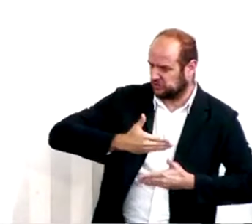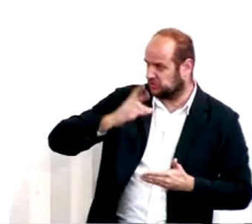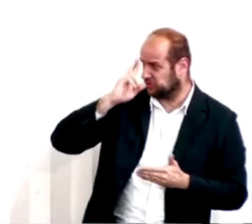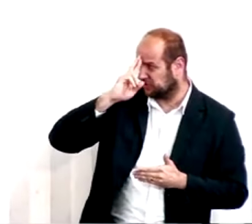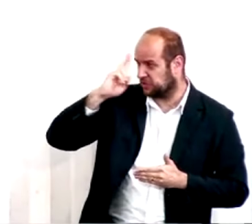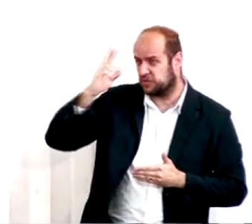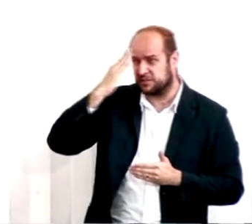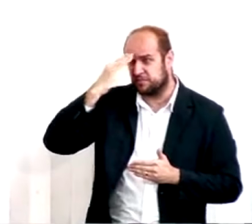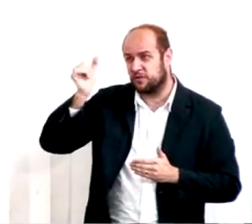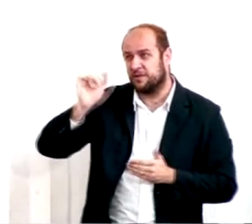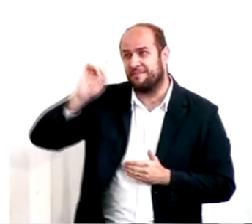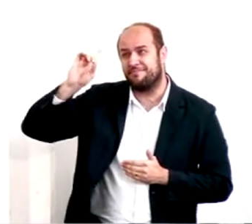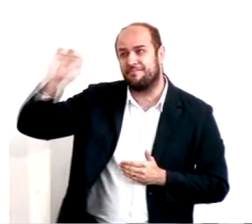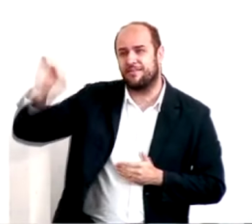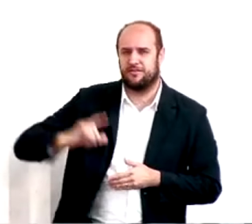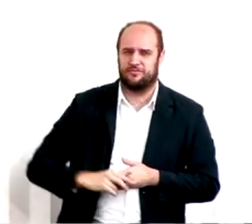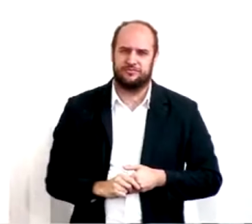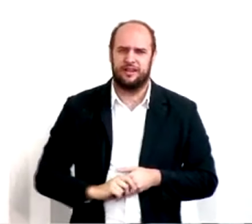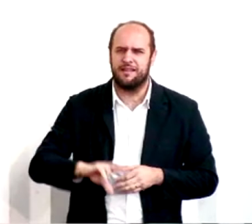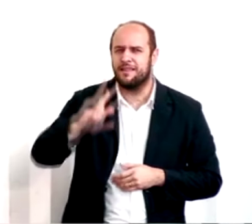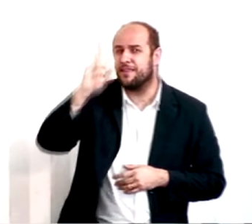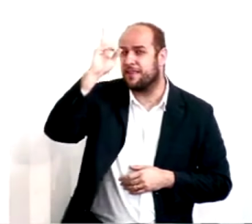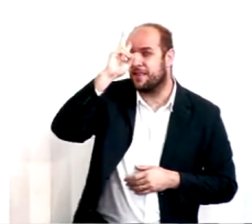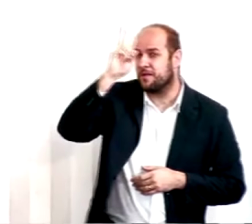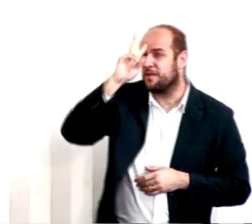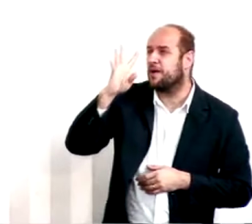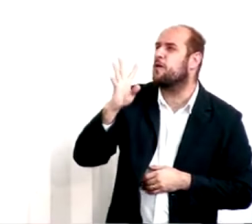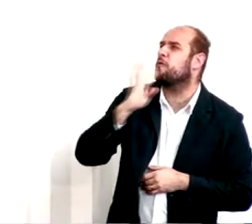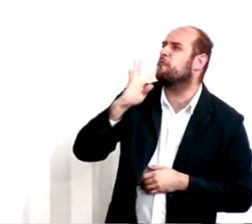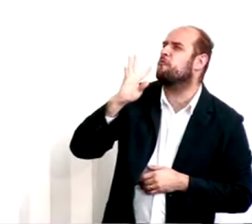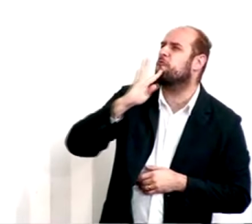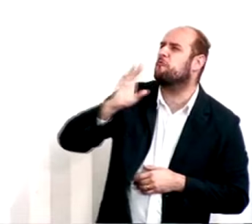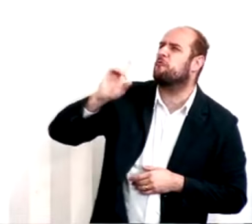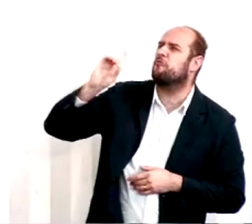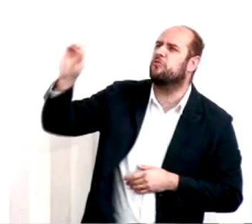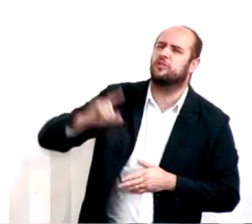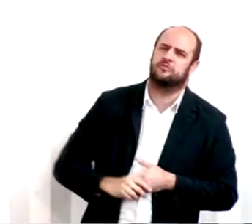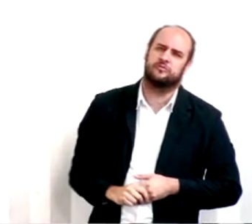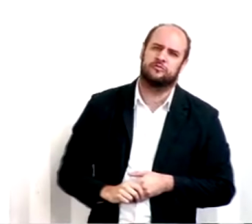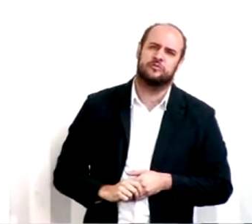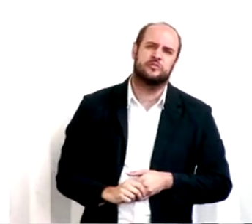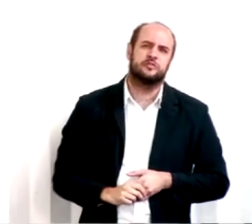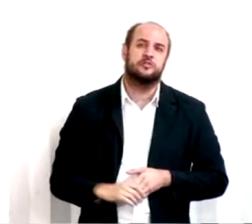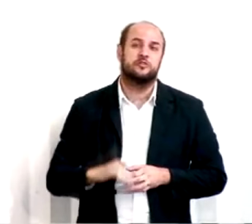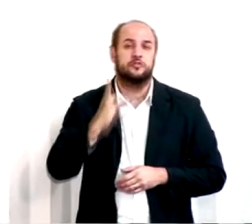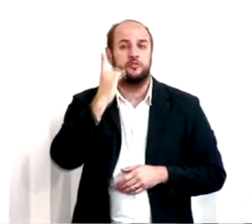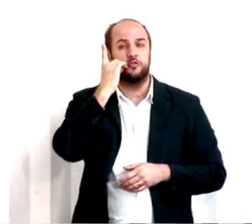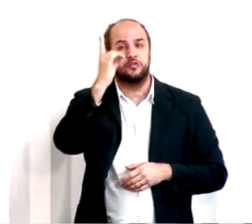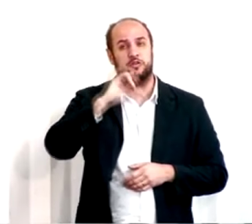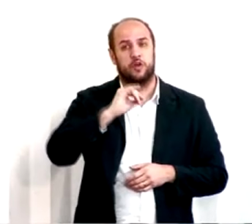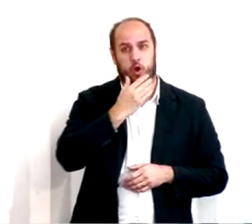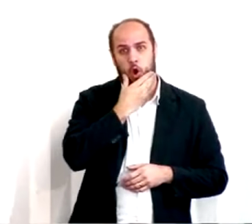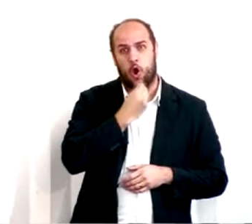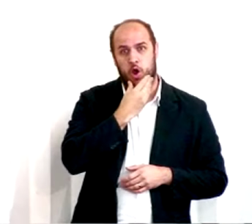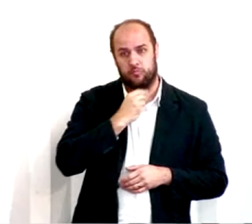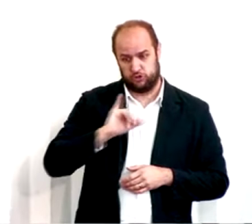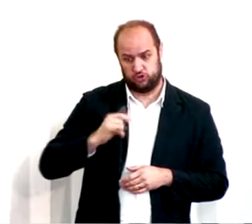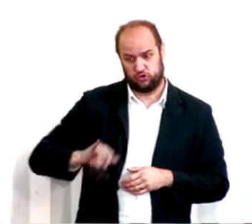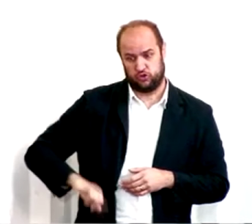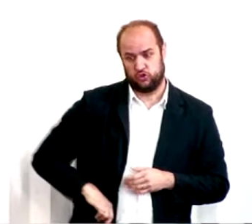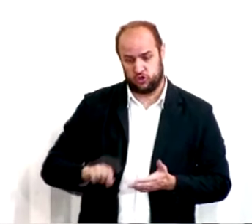entendimento alegra ti e você o conhecer um dia Jorge disse Senhor eu